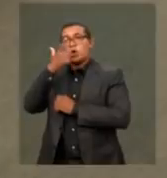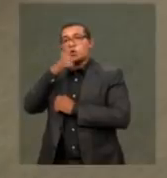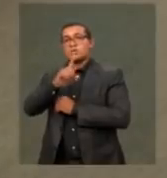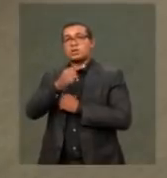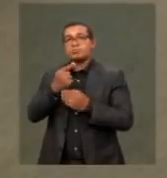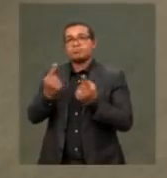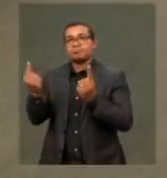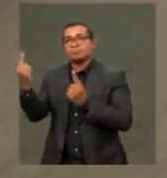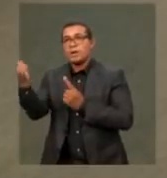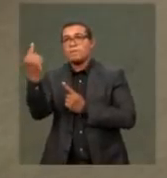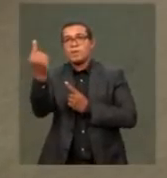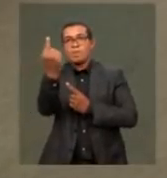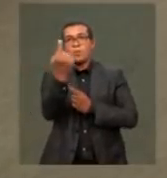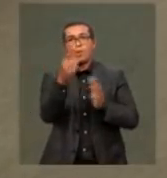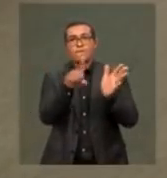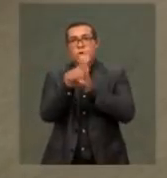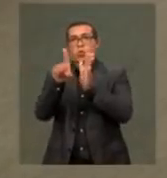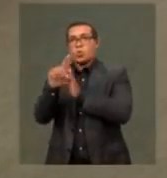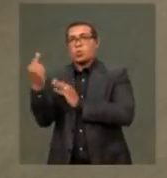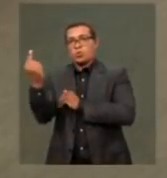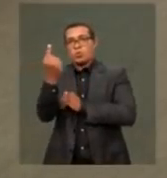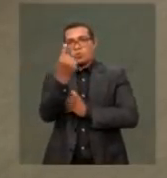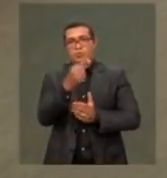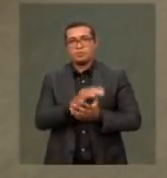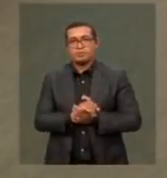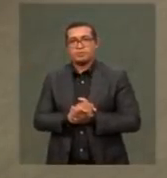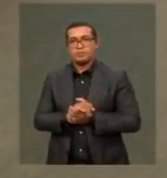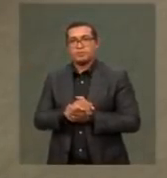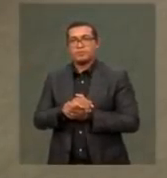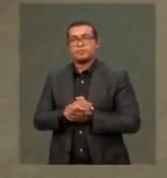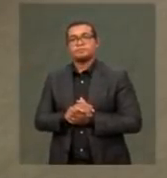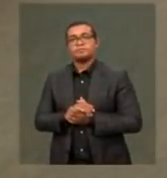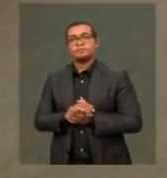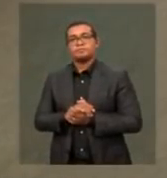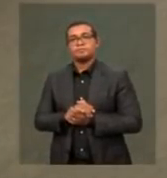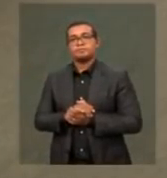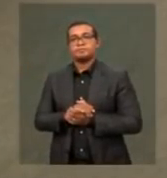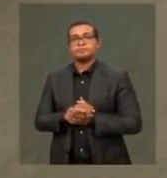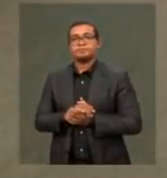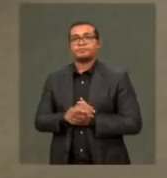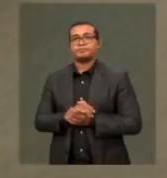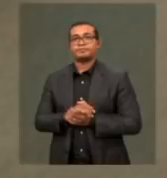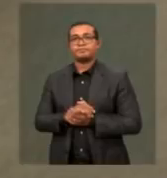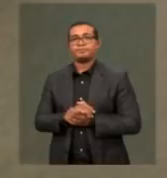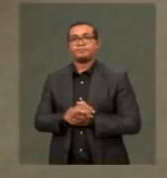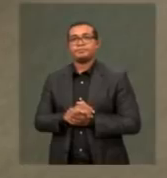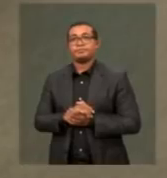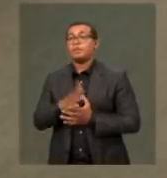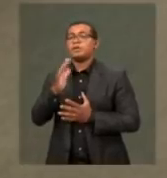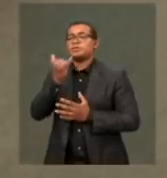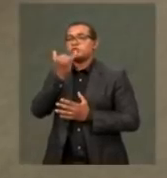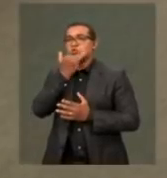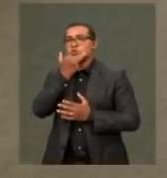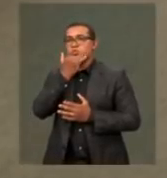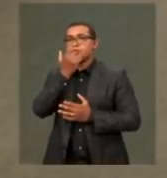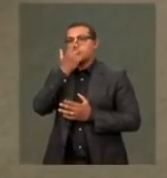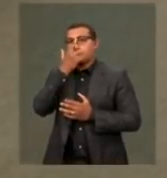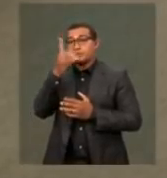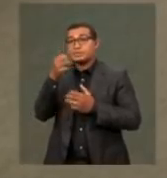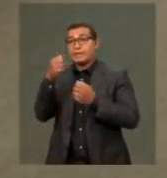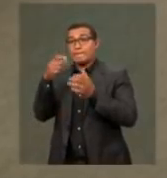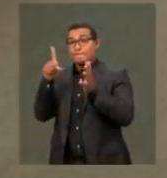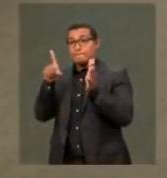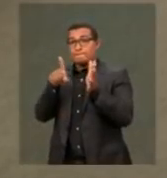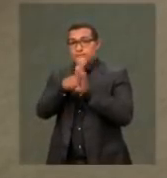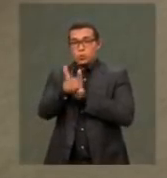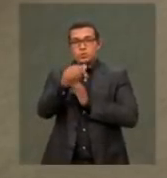rodízio e para garantir que todos respondam a uma pergunta por favor a sua pergunta a senhora tem que perguntar para o andré